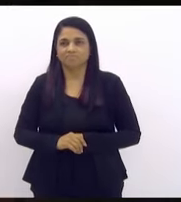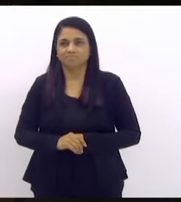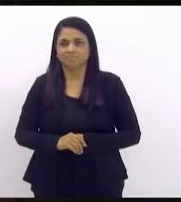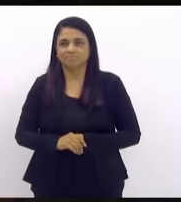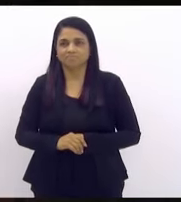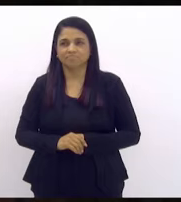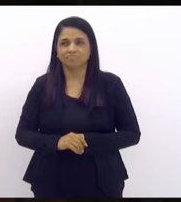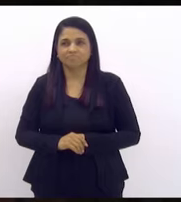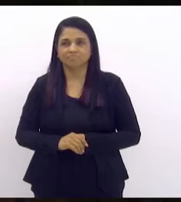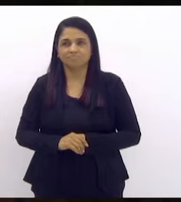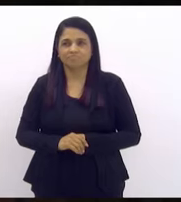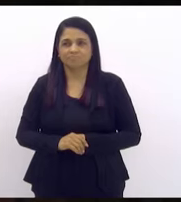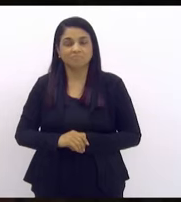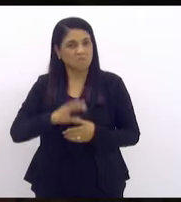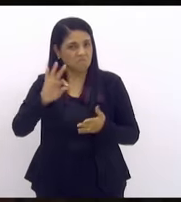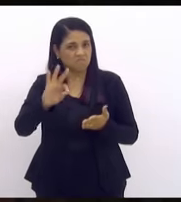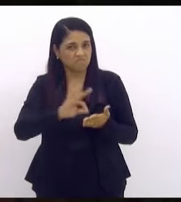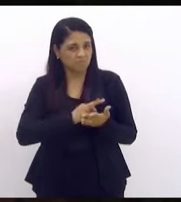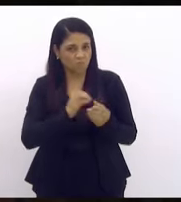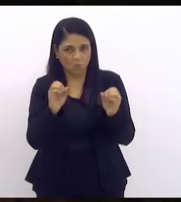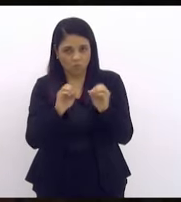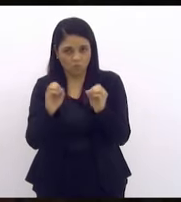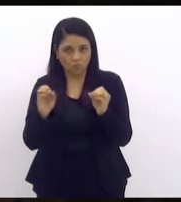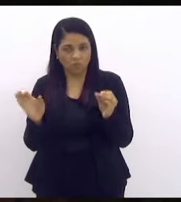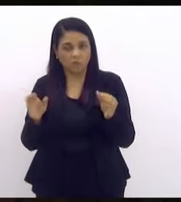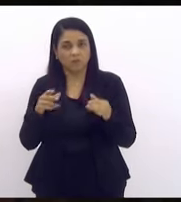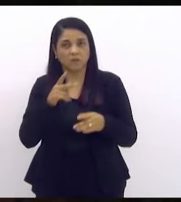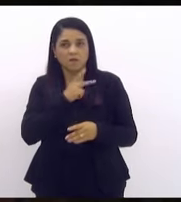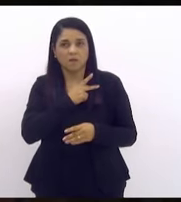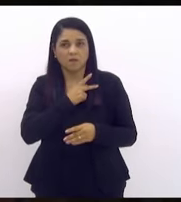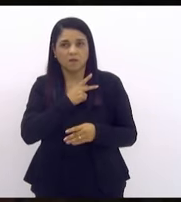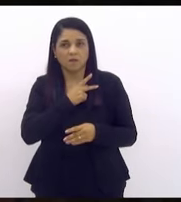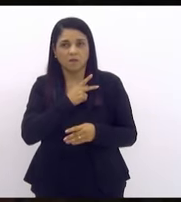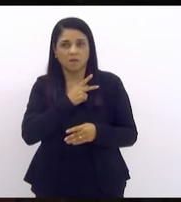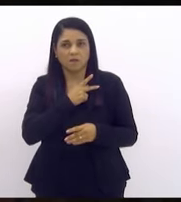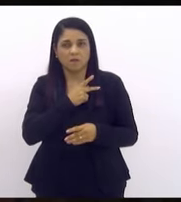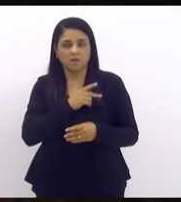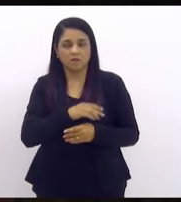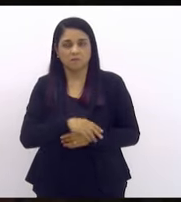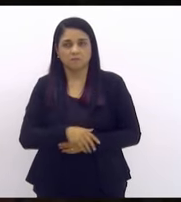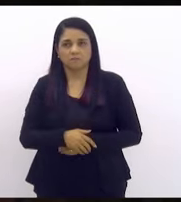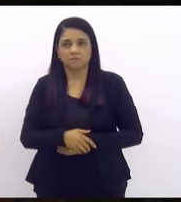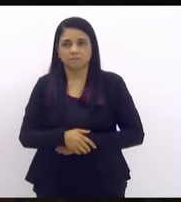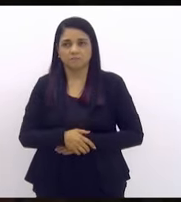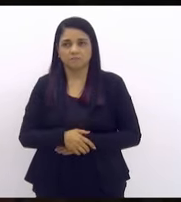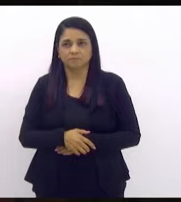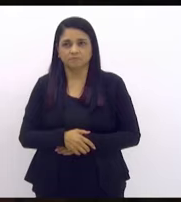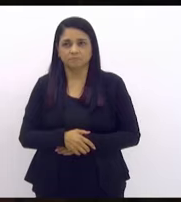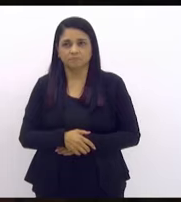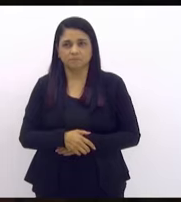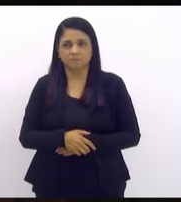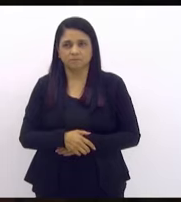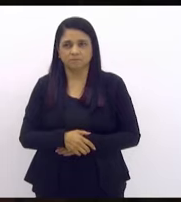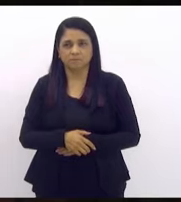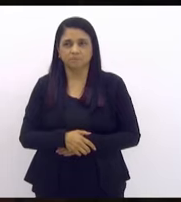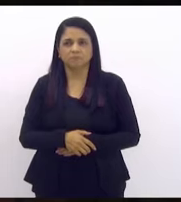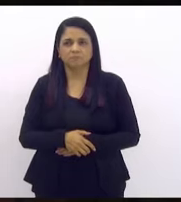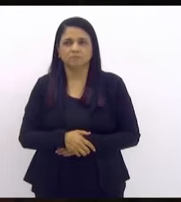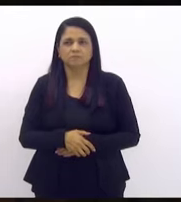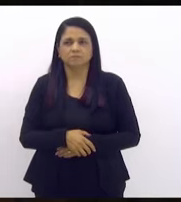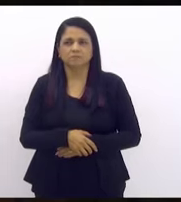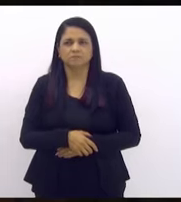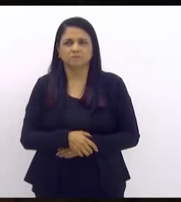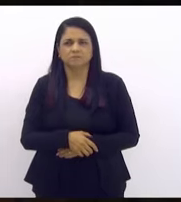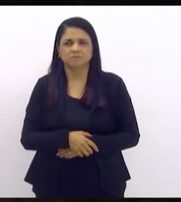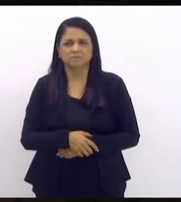Não havendo mais oradores inscritos, a presidência... Não está o livro aqui mais. Só um minutinho. O